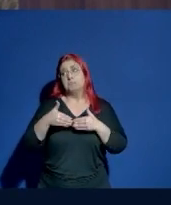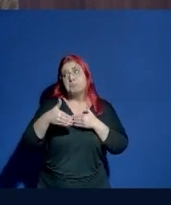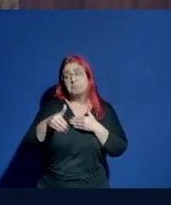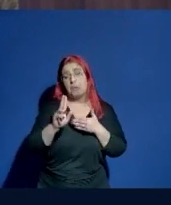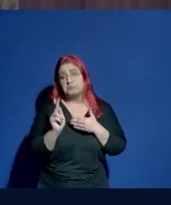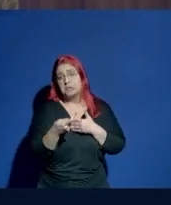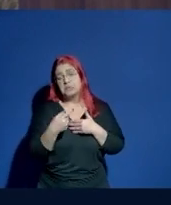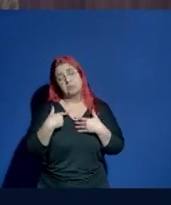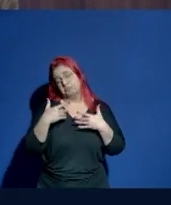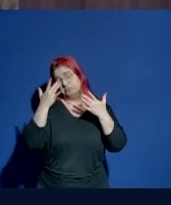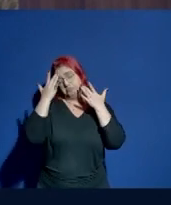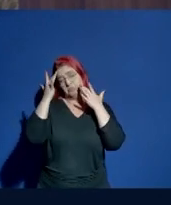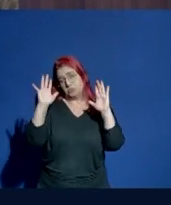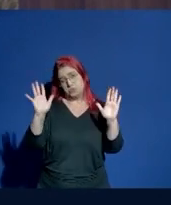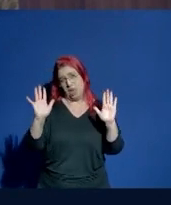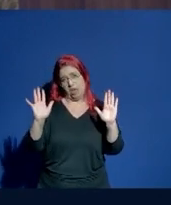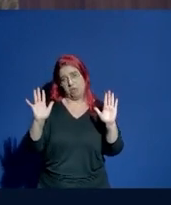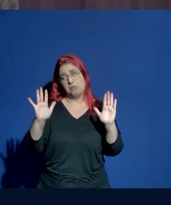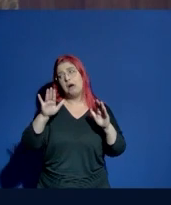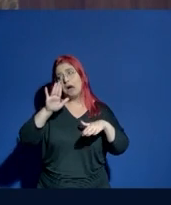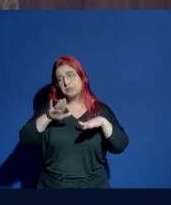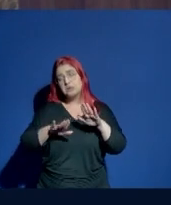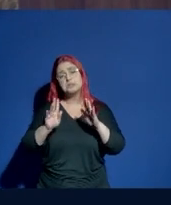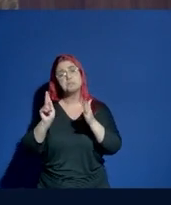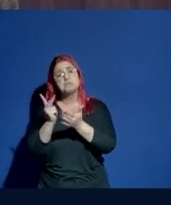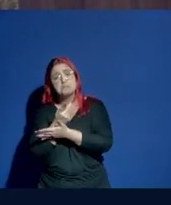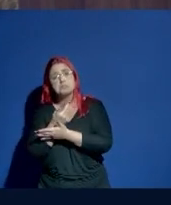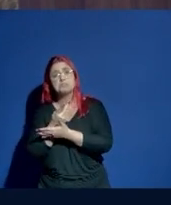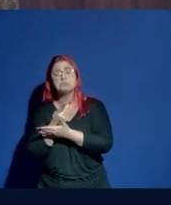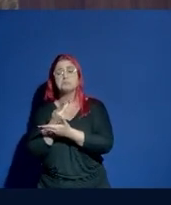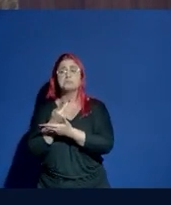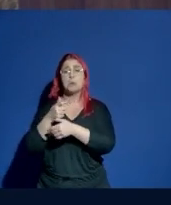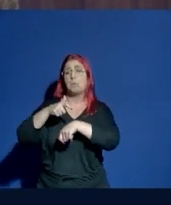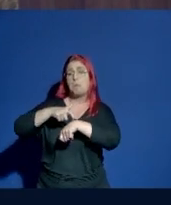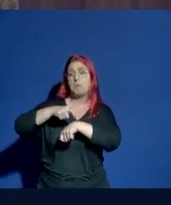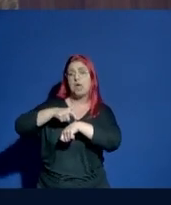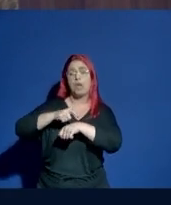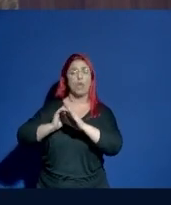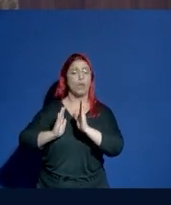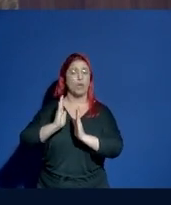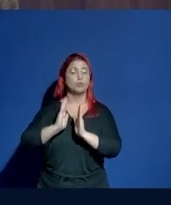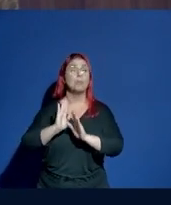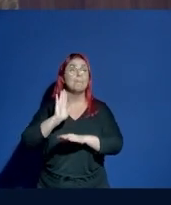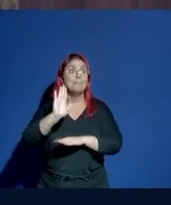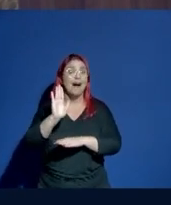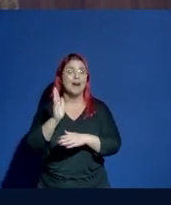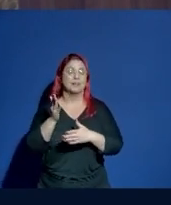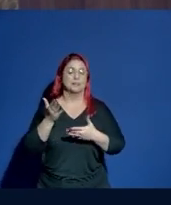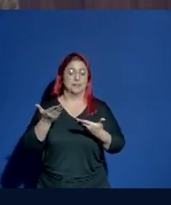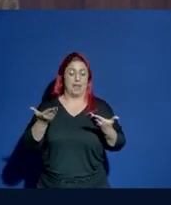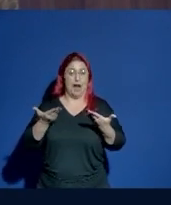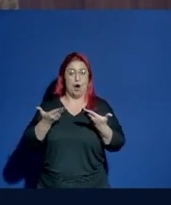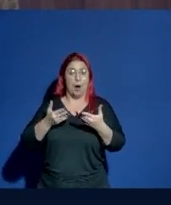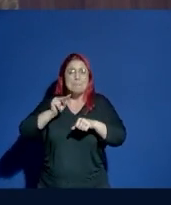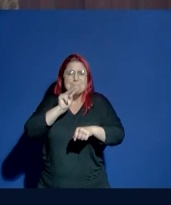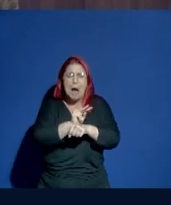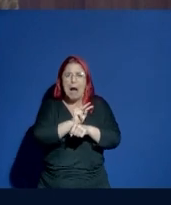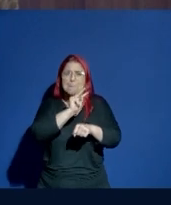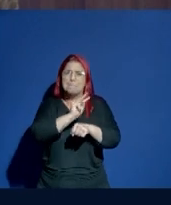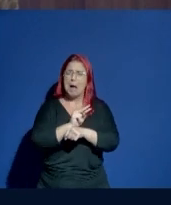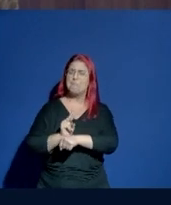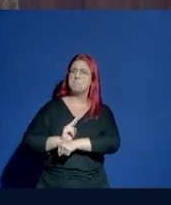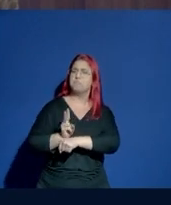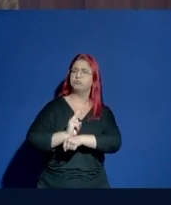pode acontecer em algum determinado momento, mas a proteção sanitária que a gente